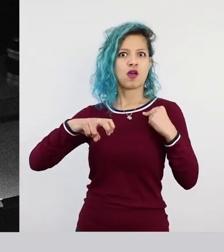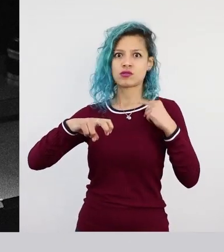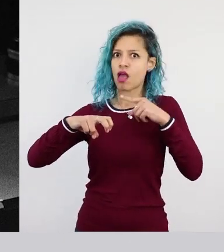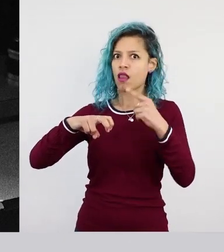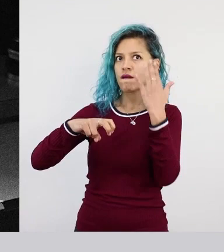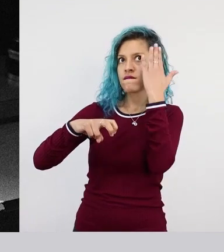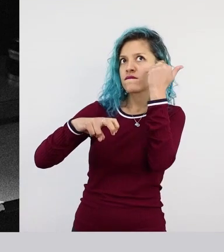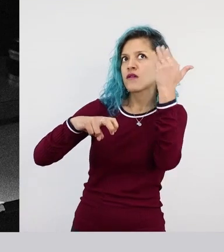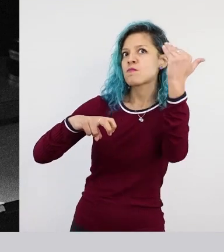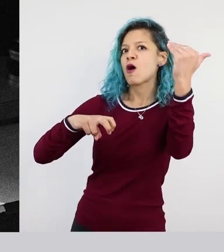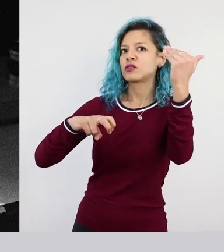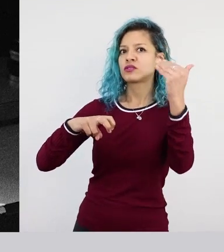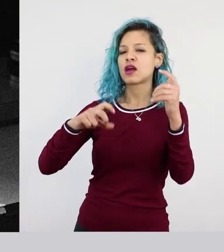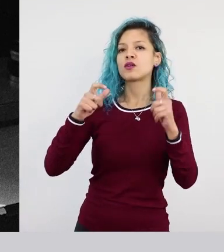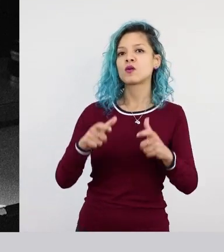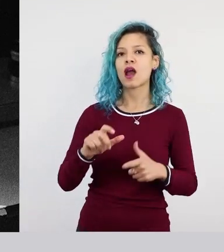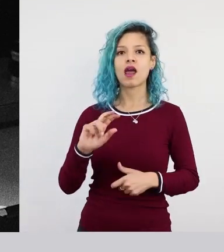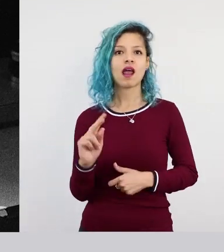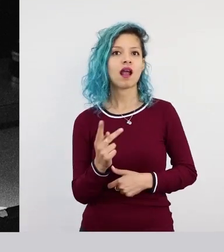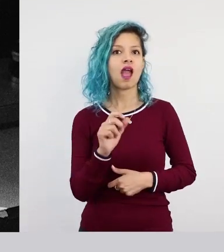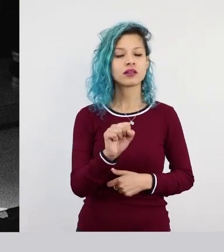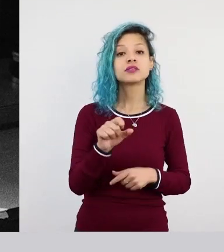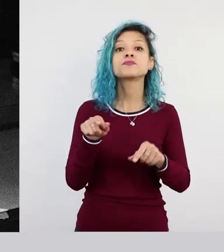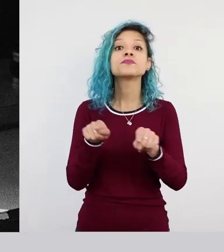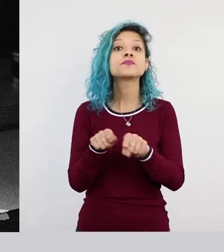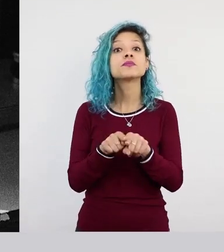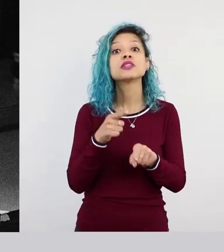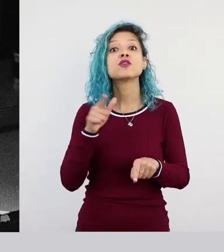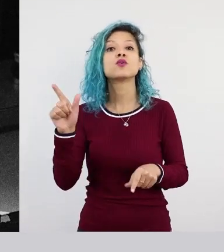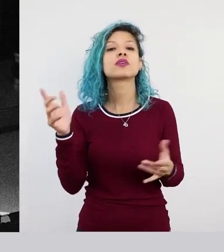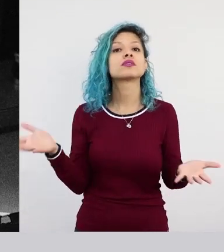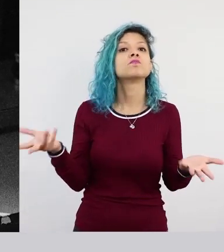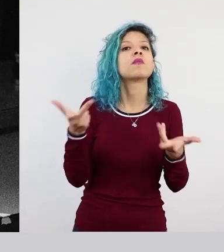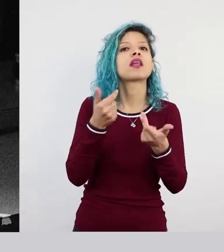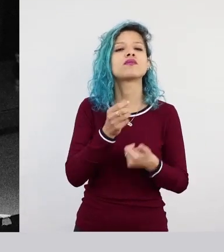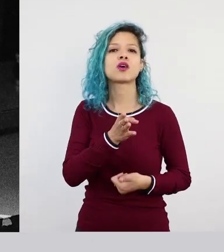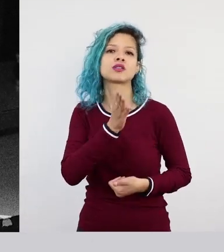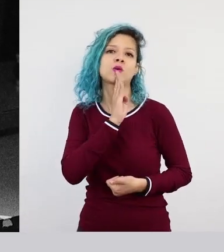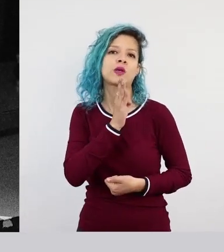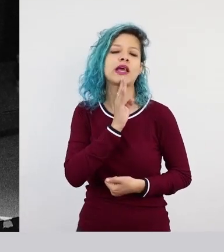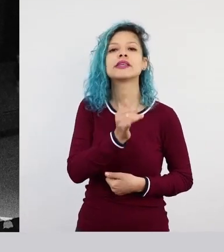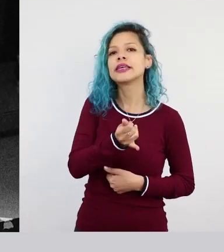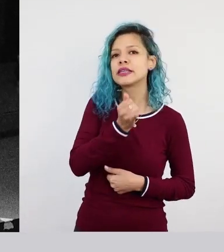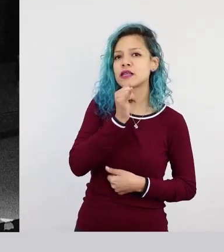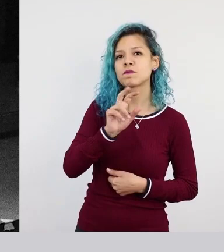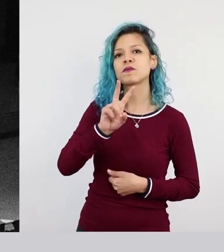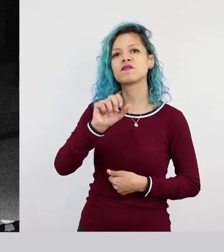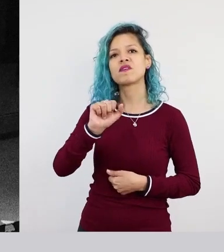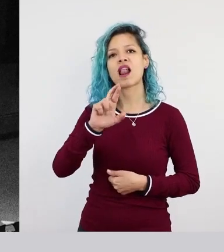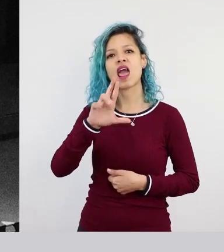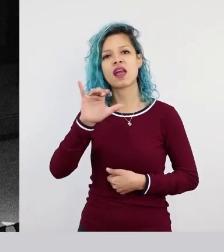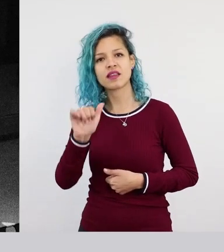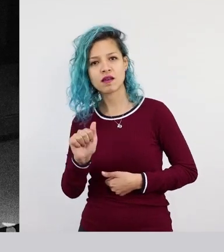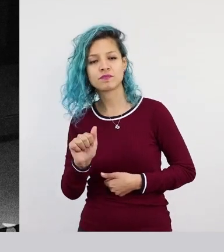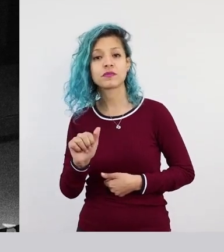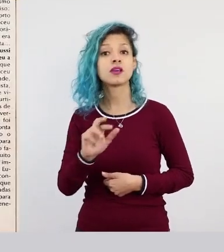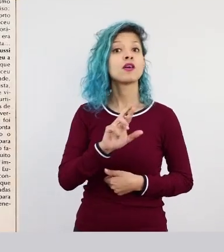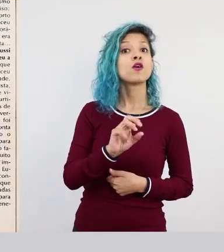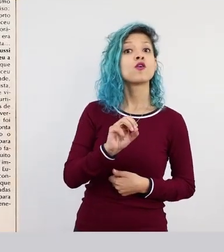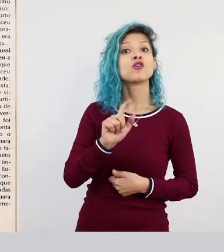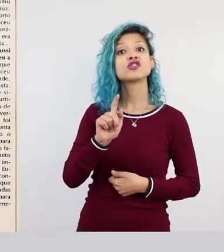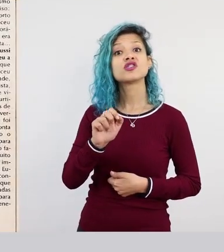grande estrela do HS. Eu pude conhecer pessoas maravilhosas como